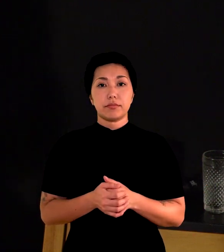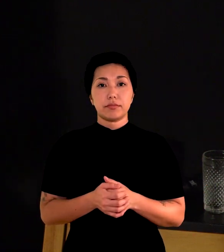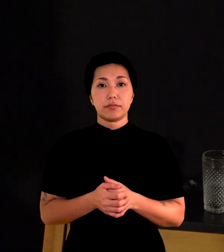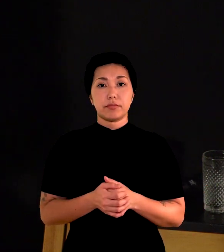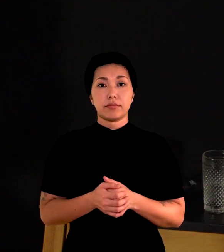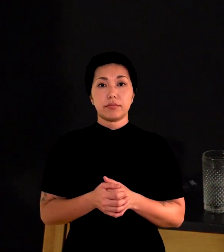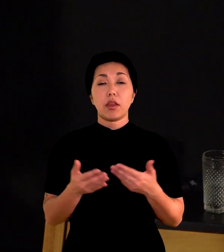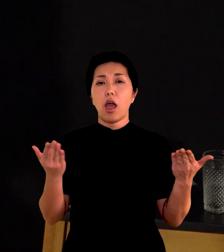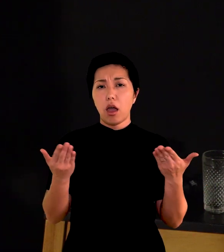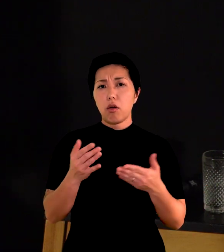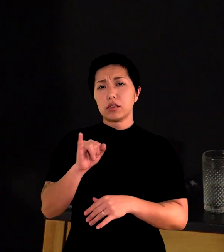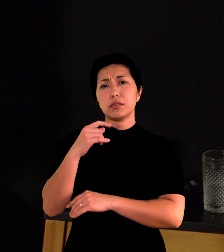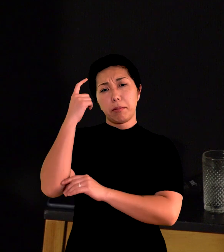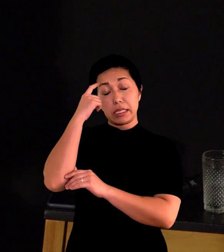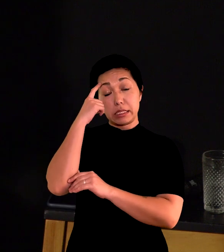Agora,